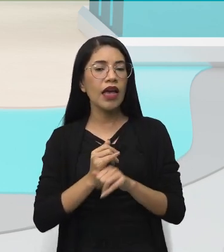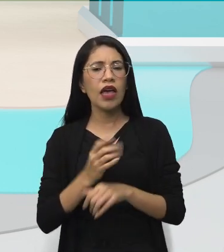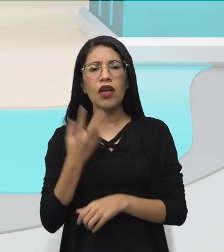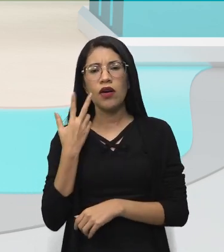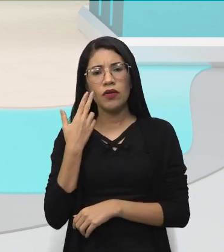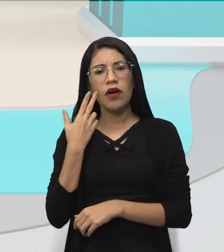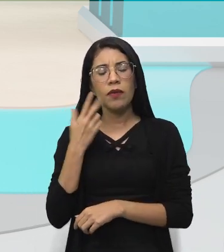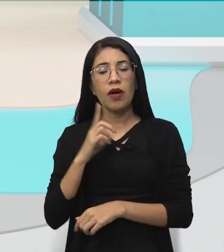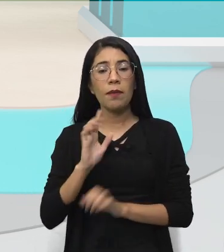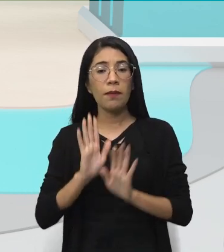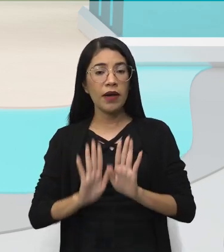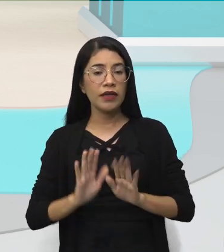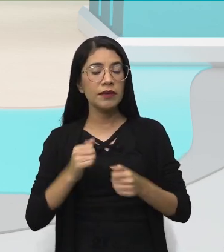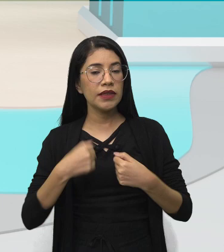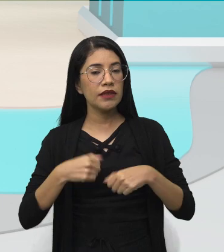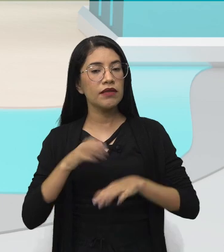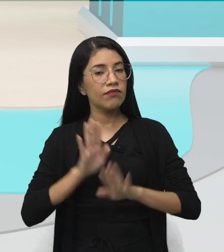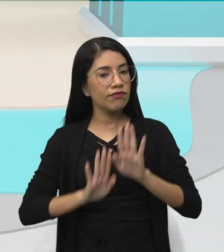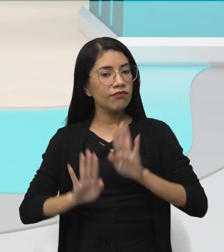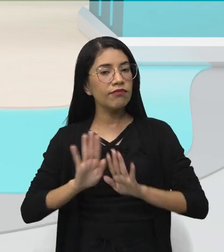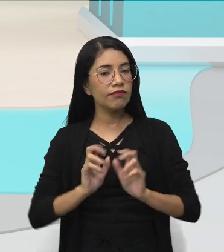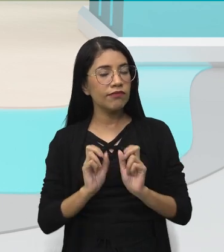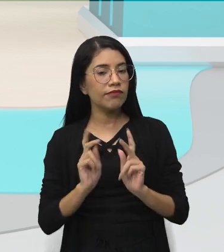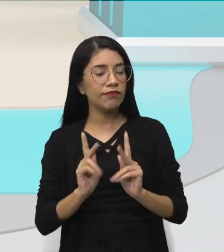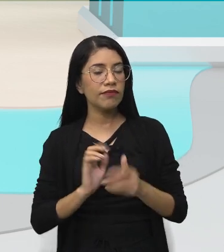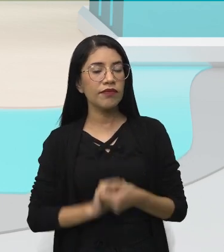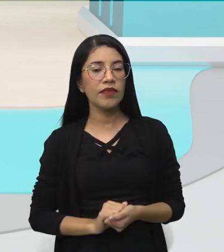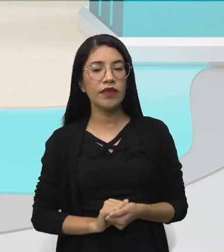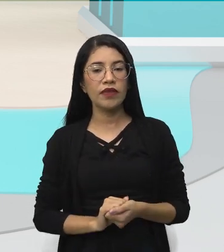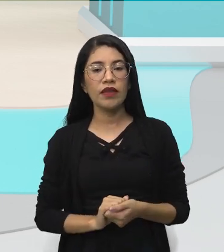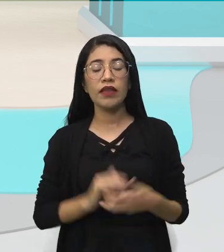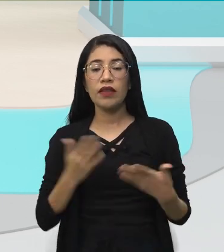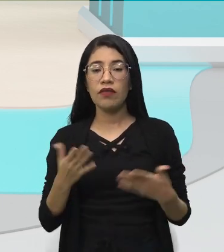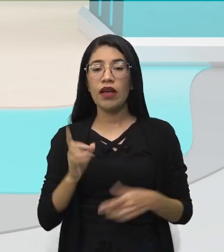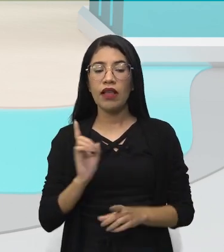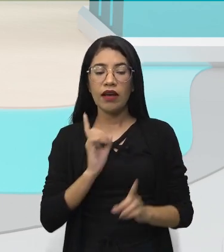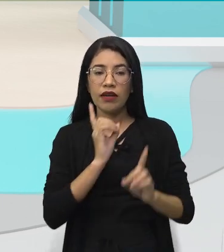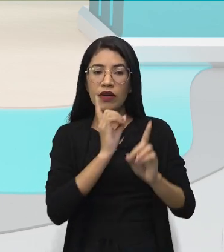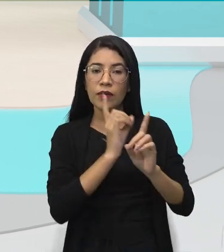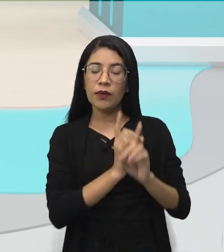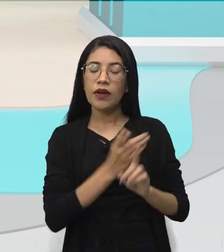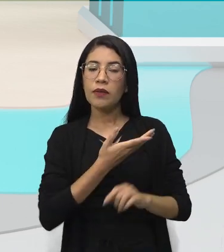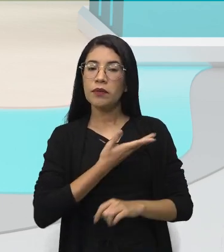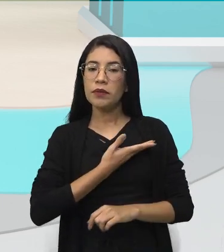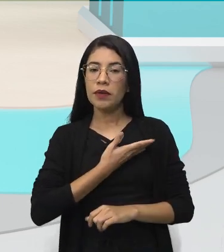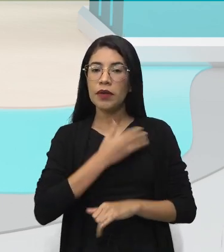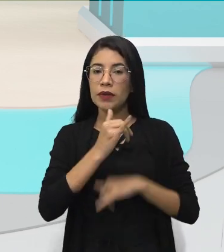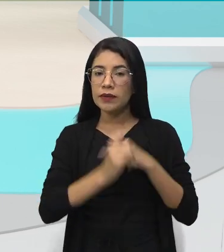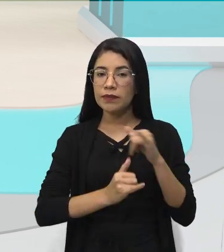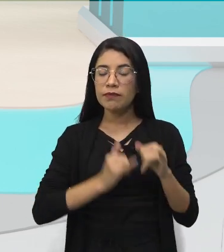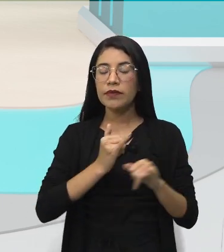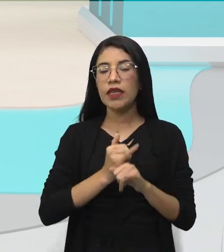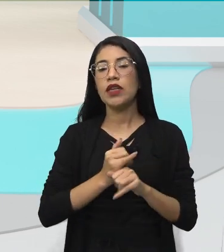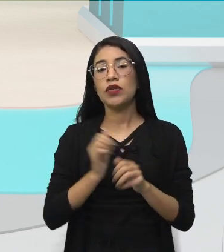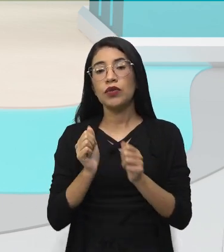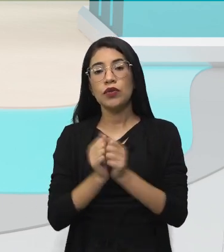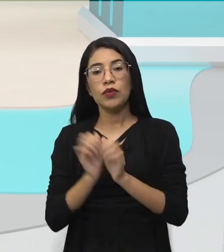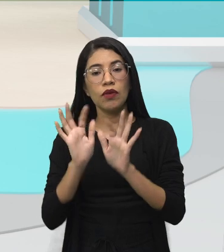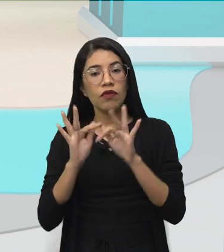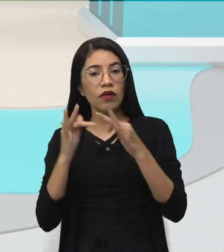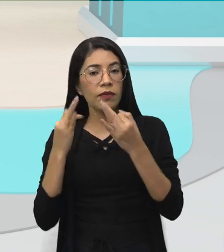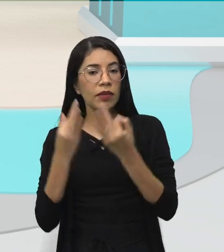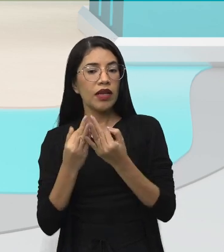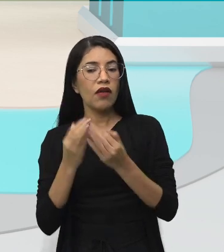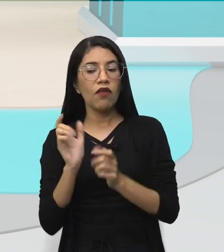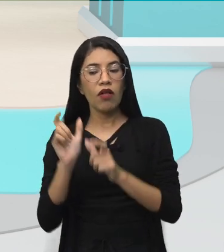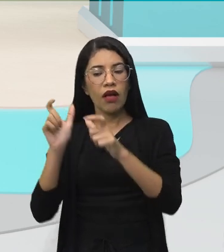mas cuidado. Aí você vai, né, com segurança, decidir encontrar esse amigo, né, com os pais. Aí, eu vou estar em